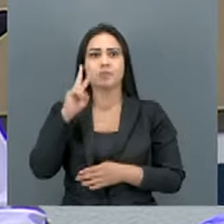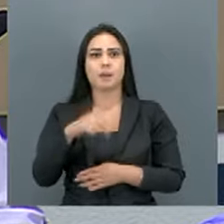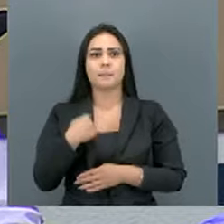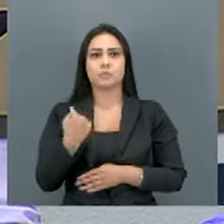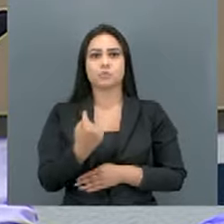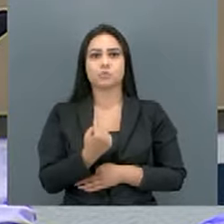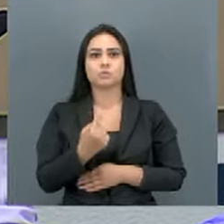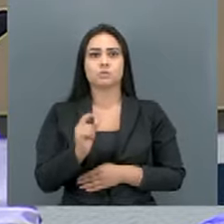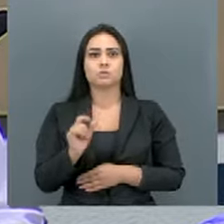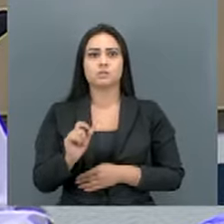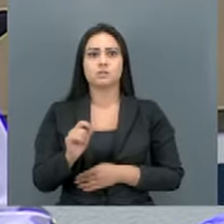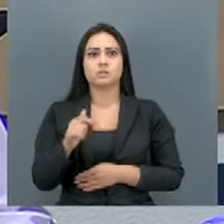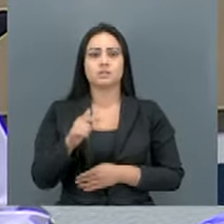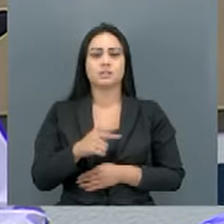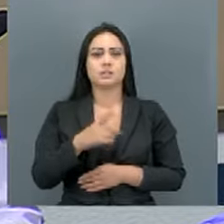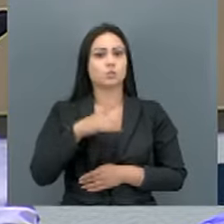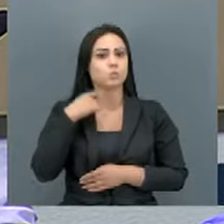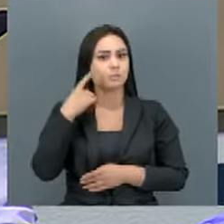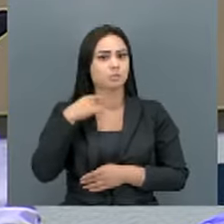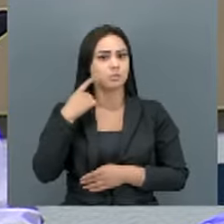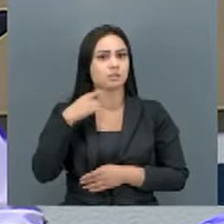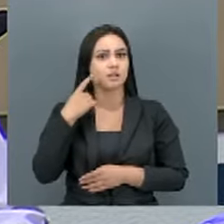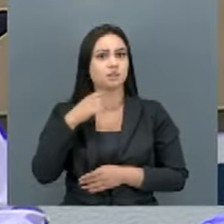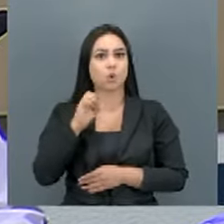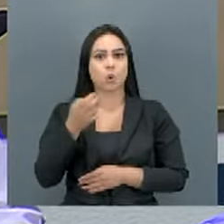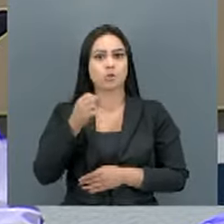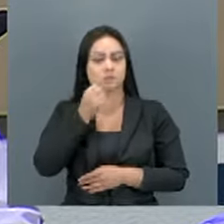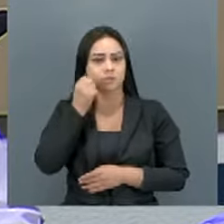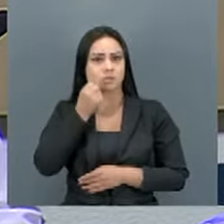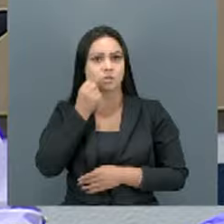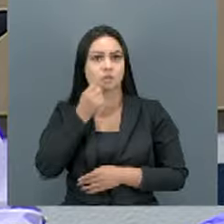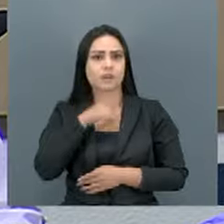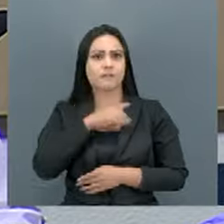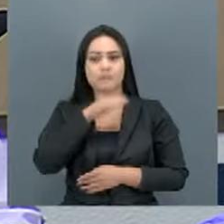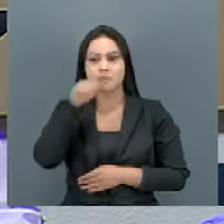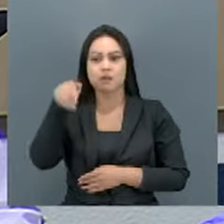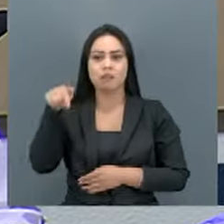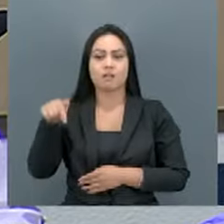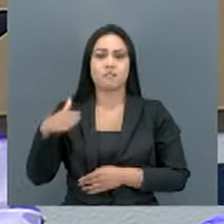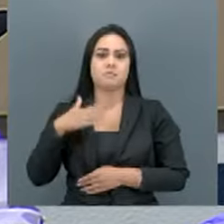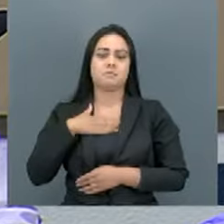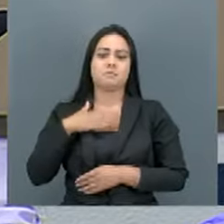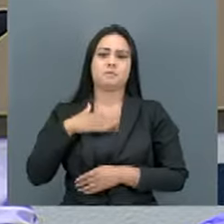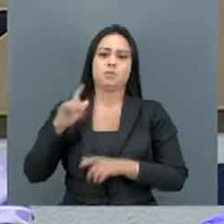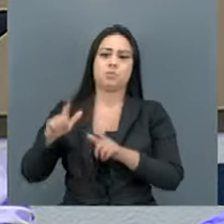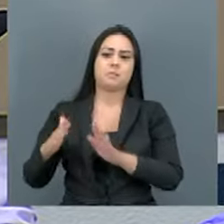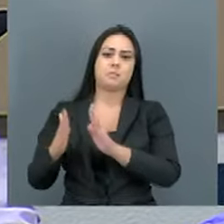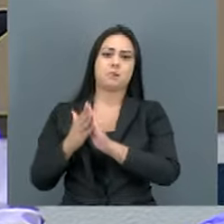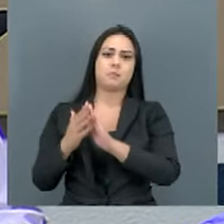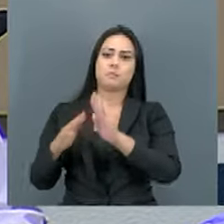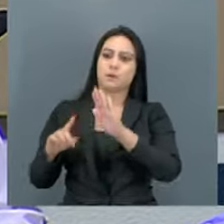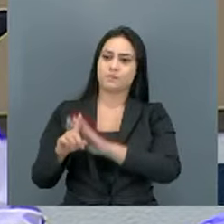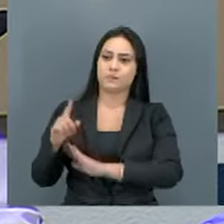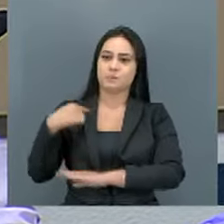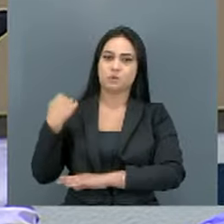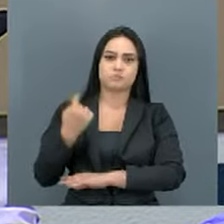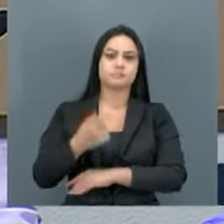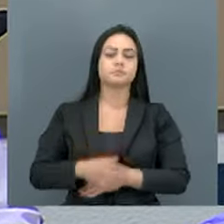nós, aqui o deputado, os senadores, quem vai para lá na minha aldeia e perguntar com nós.